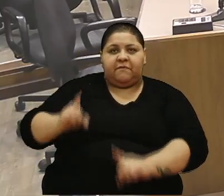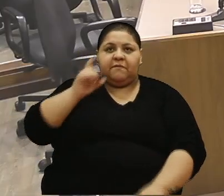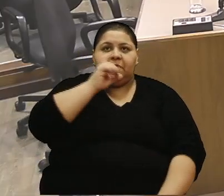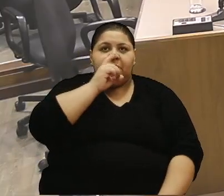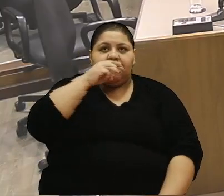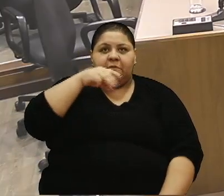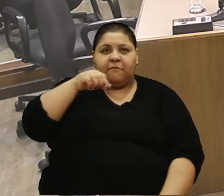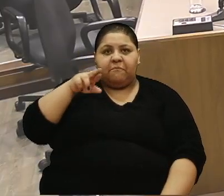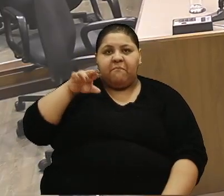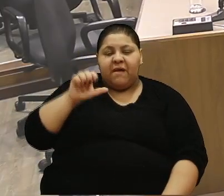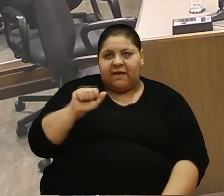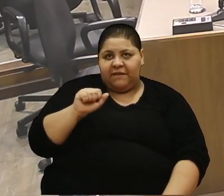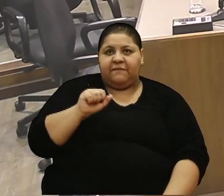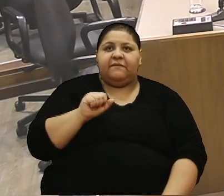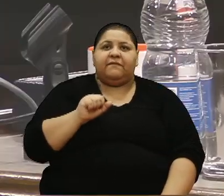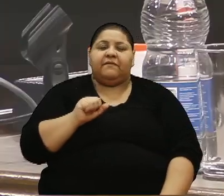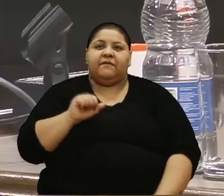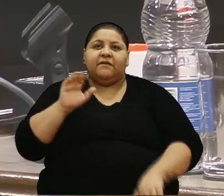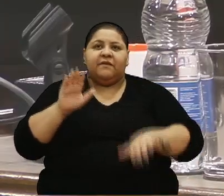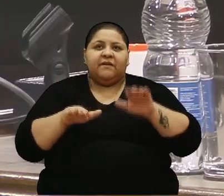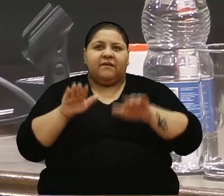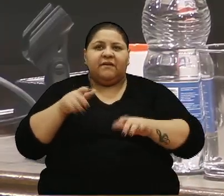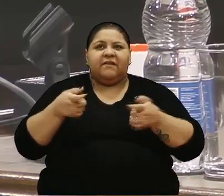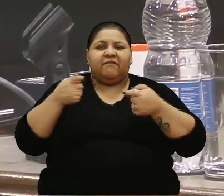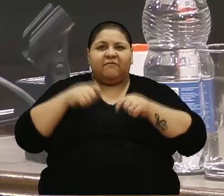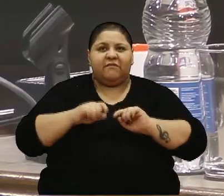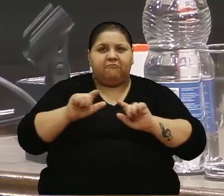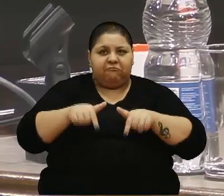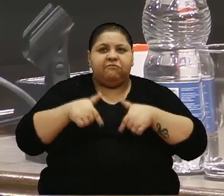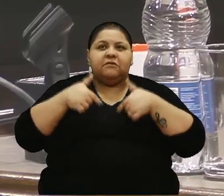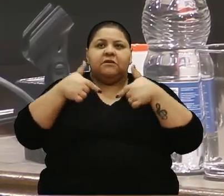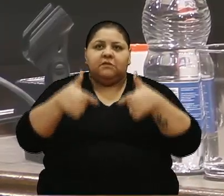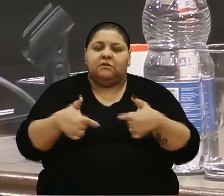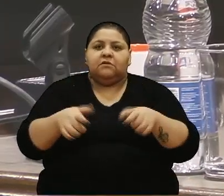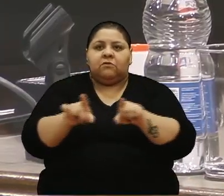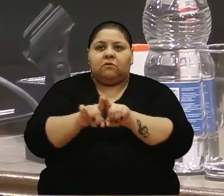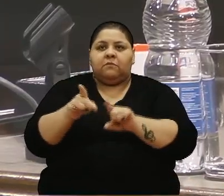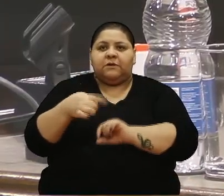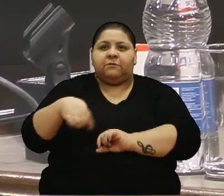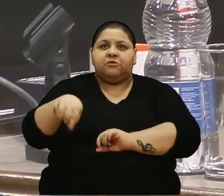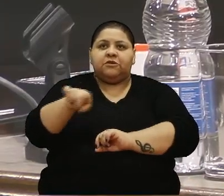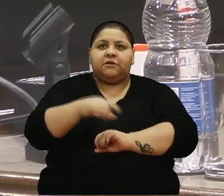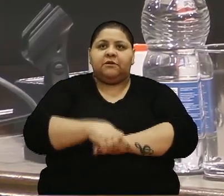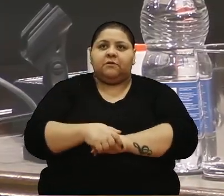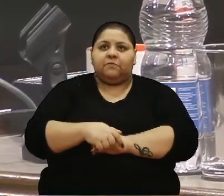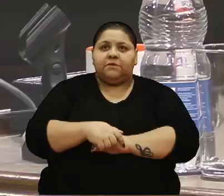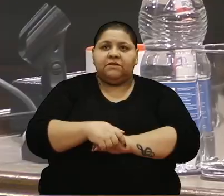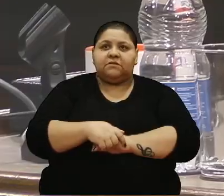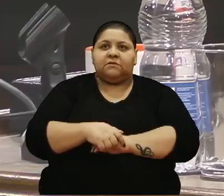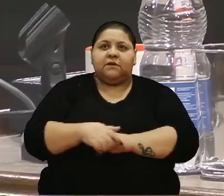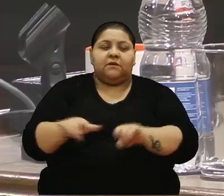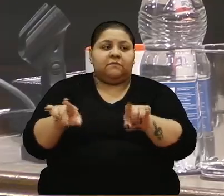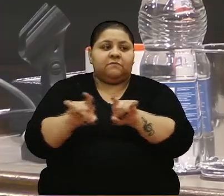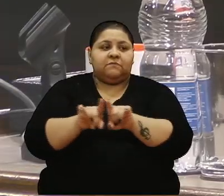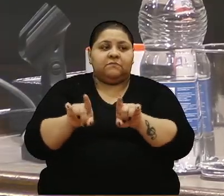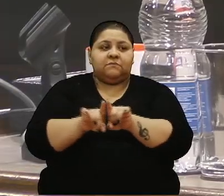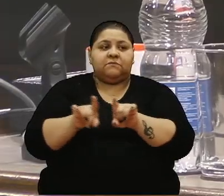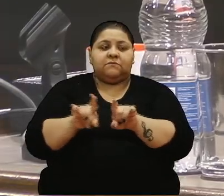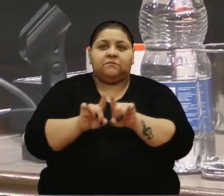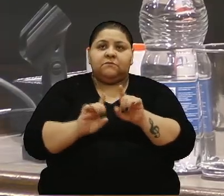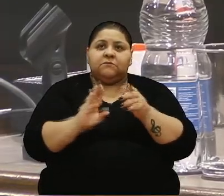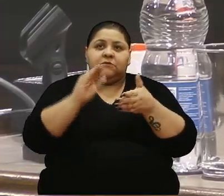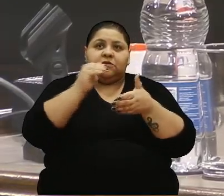Maria Rafaela. Às vezes a gente precisa tomar alguma atitude na nossa vida. E que eu desejo que dê tudo